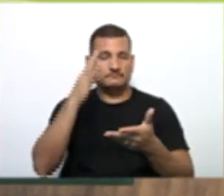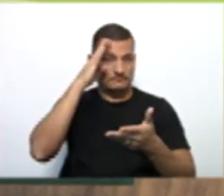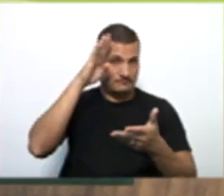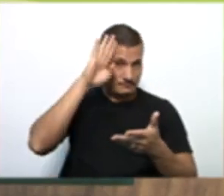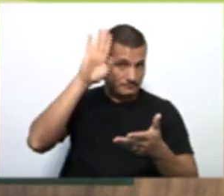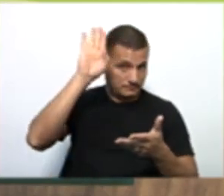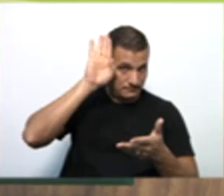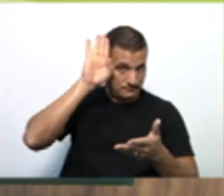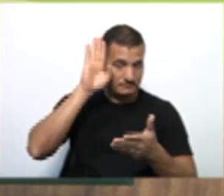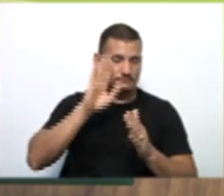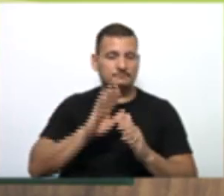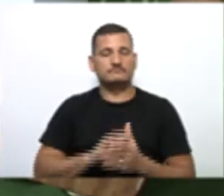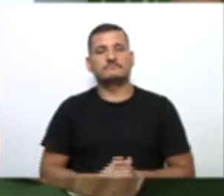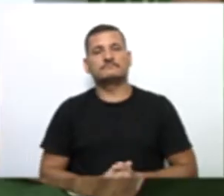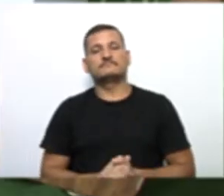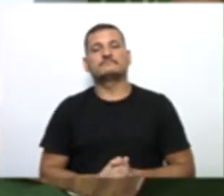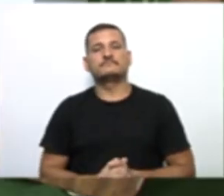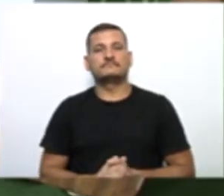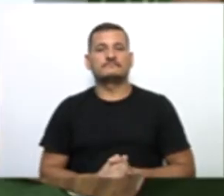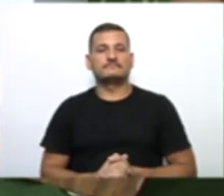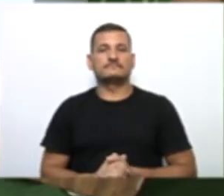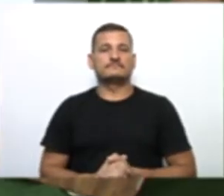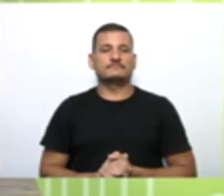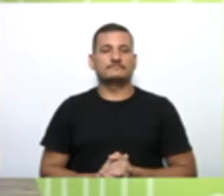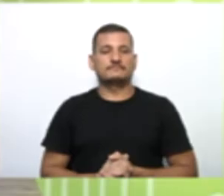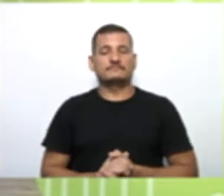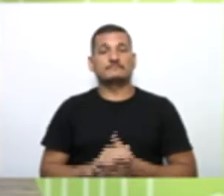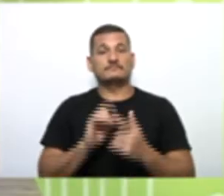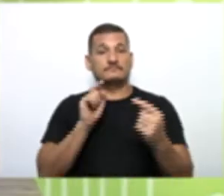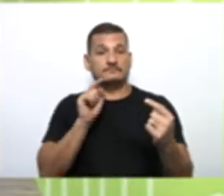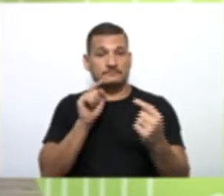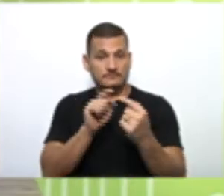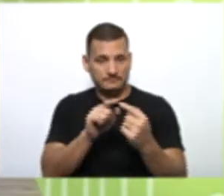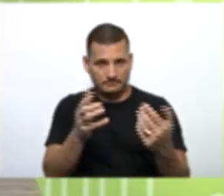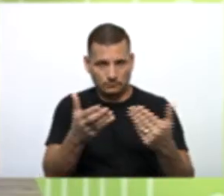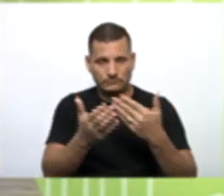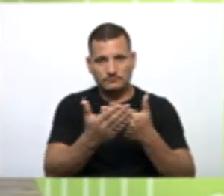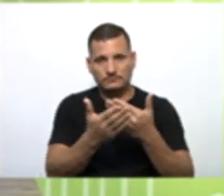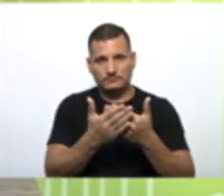as atividades escolares. E os nossos objetivos da aula são